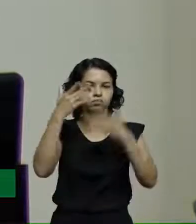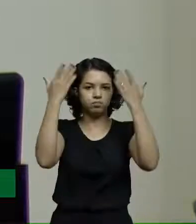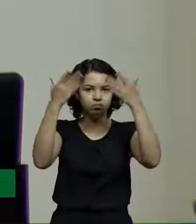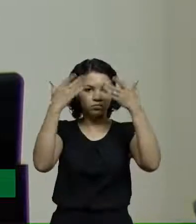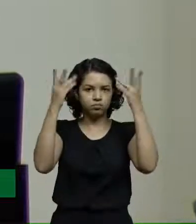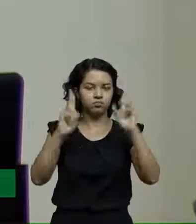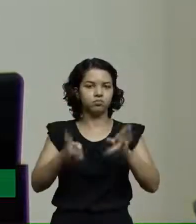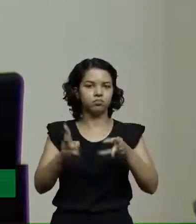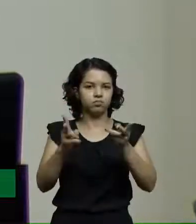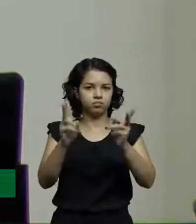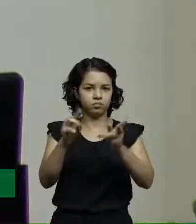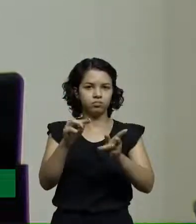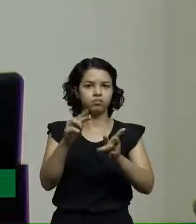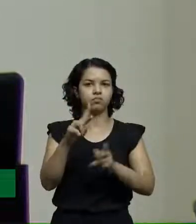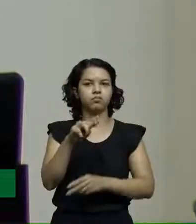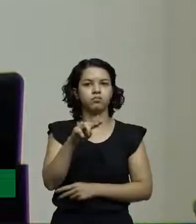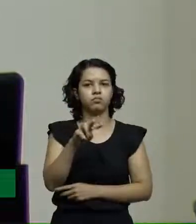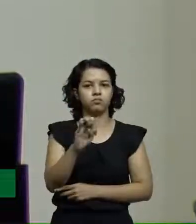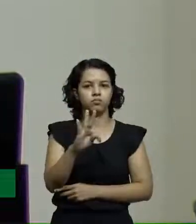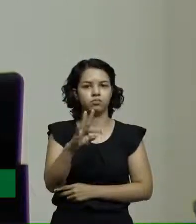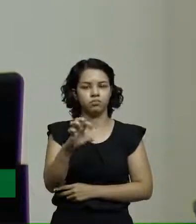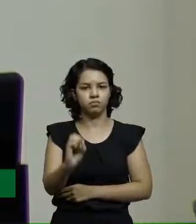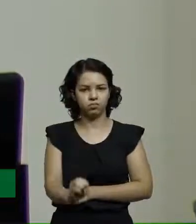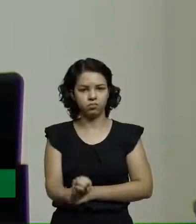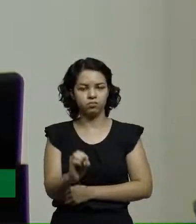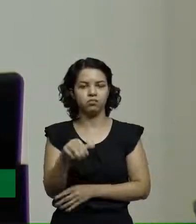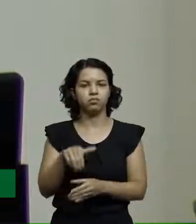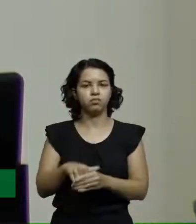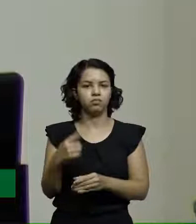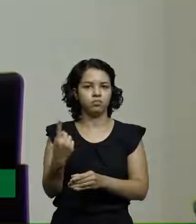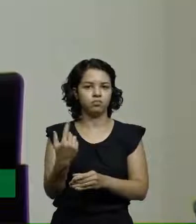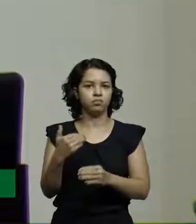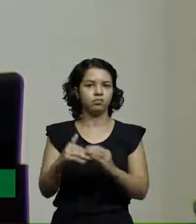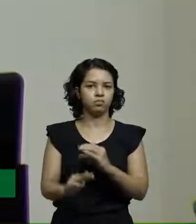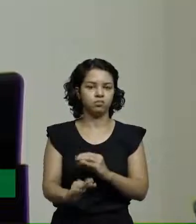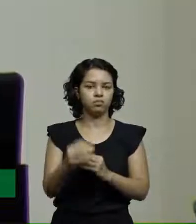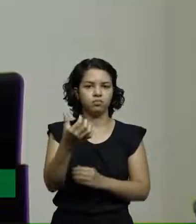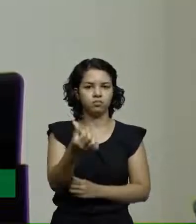mantido o veto em turno único, encaminhado pela mensagem número